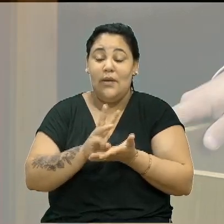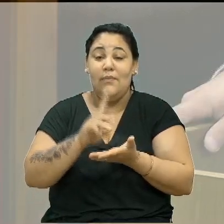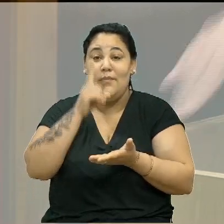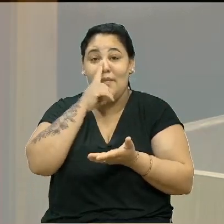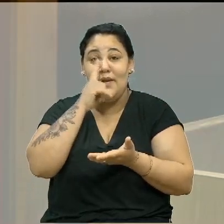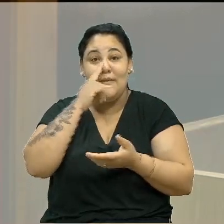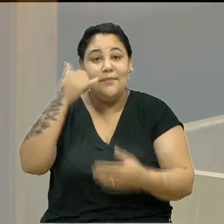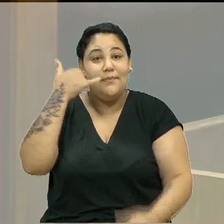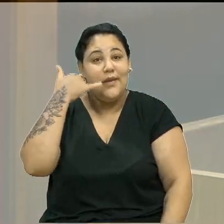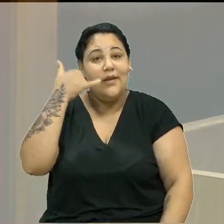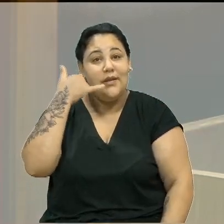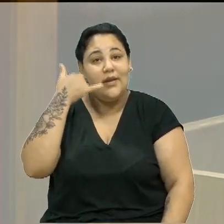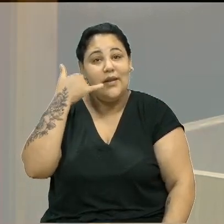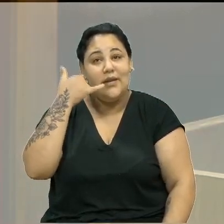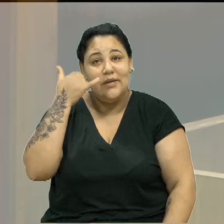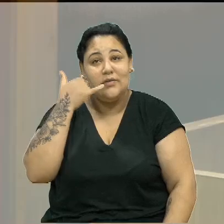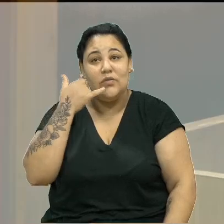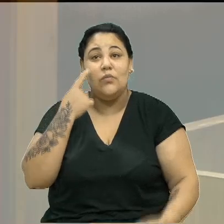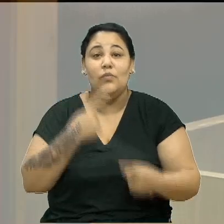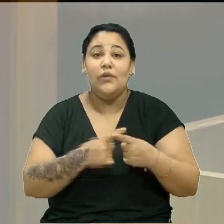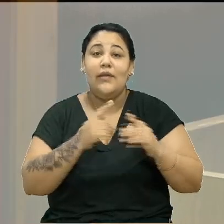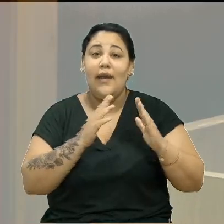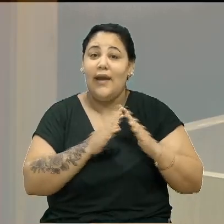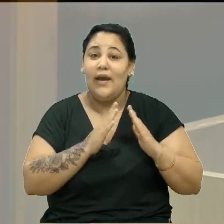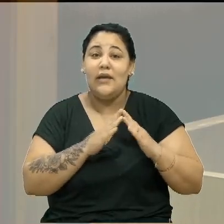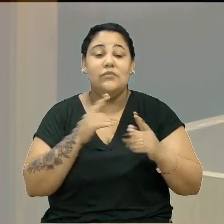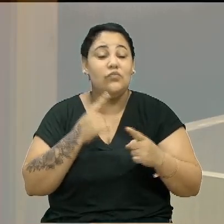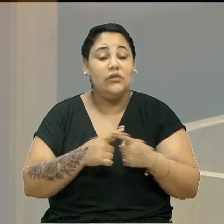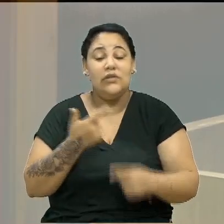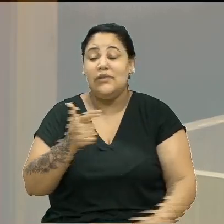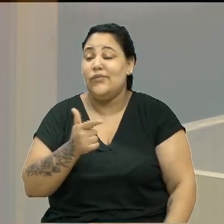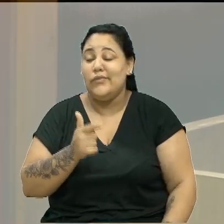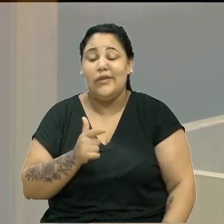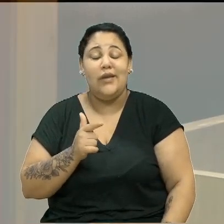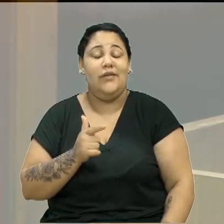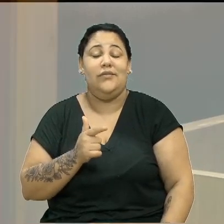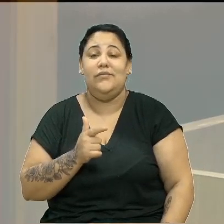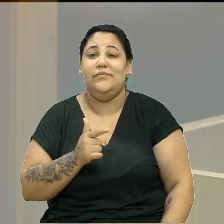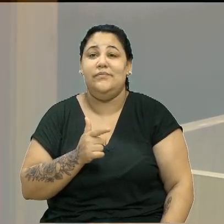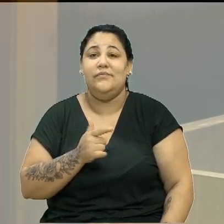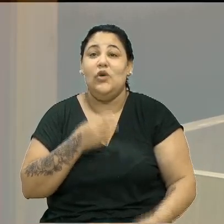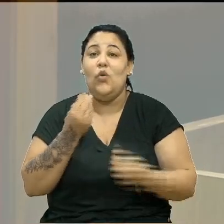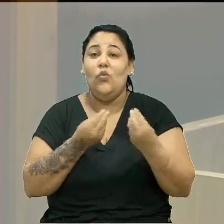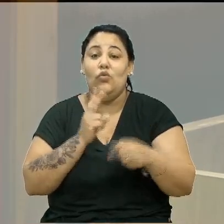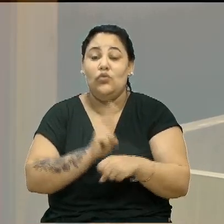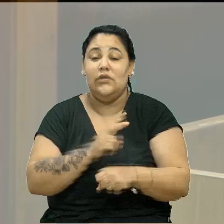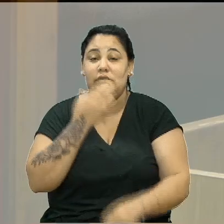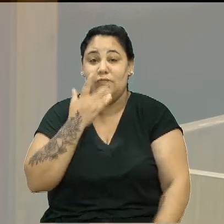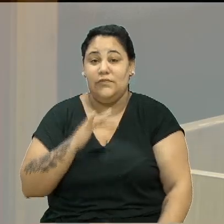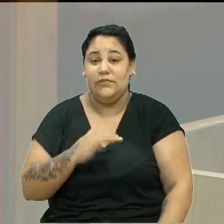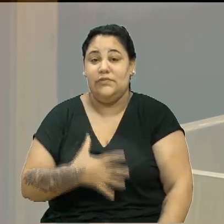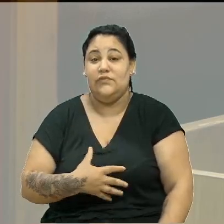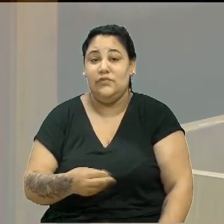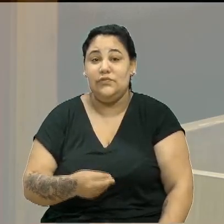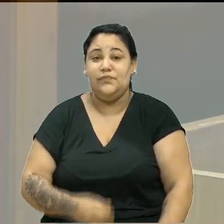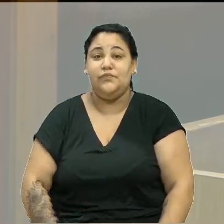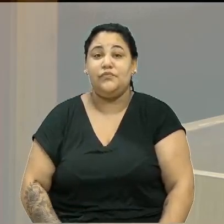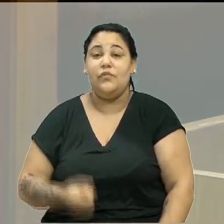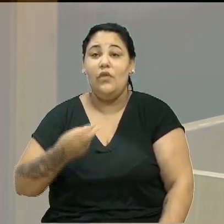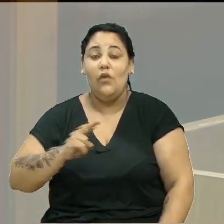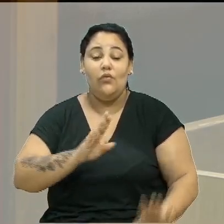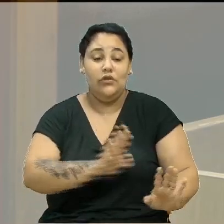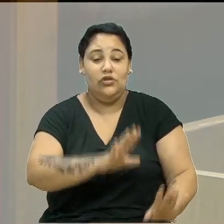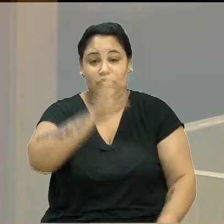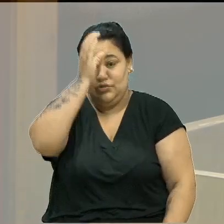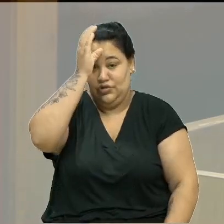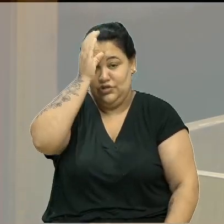me ligando que tem que ficar em casa porque não tem onde deixar a sua criança. Ou tem que deixar com uma tia,